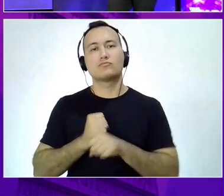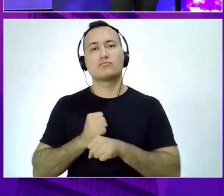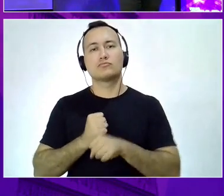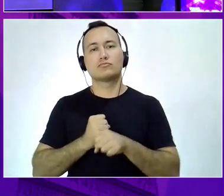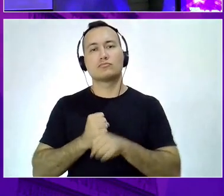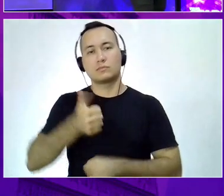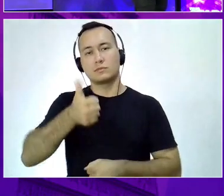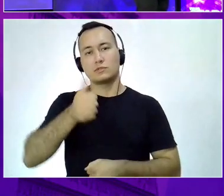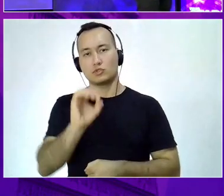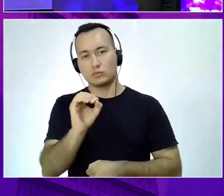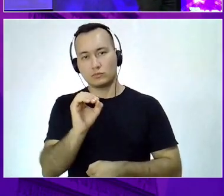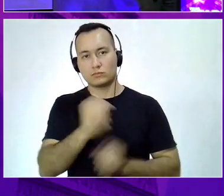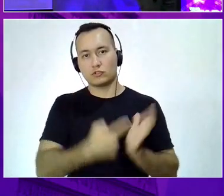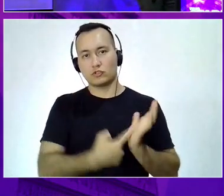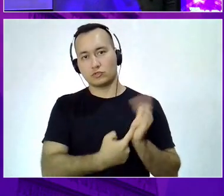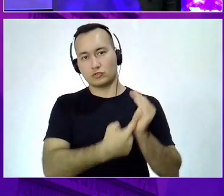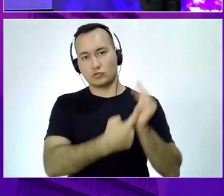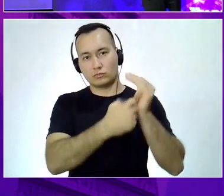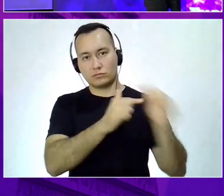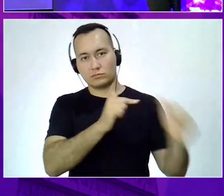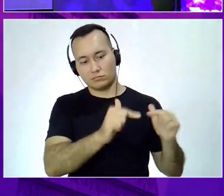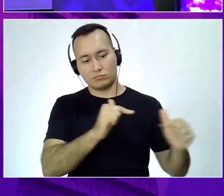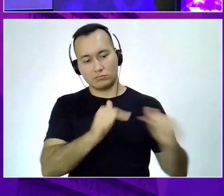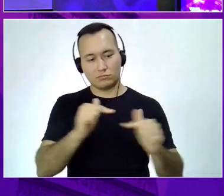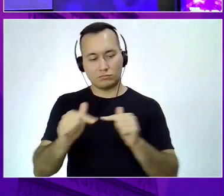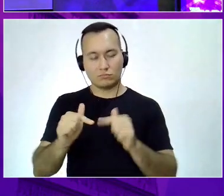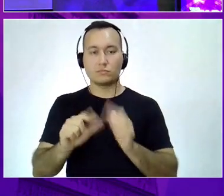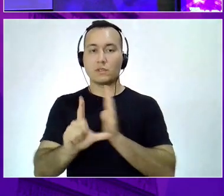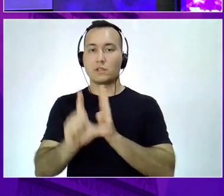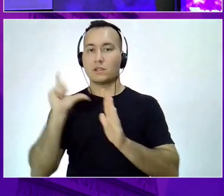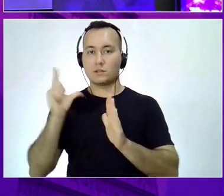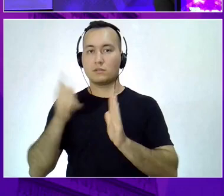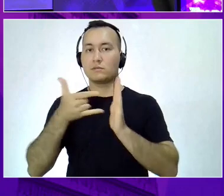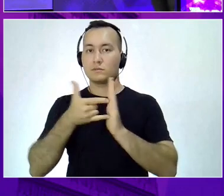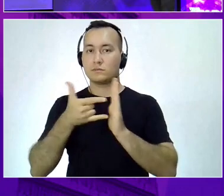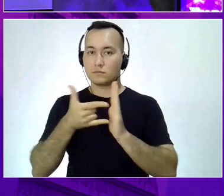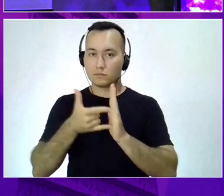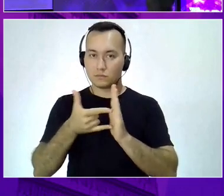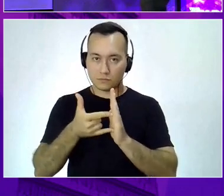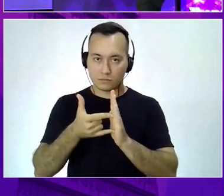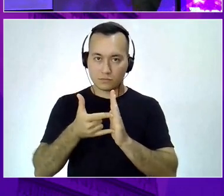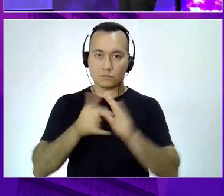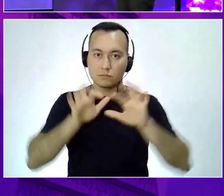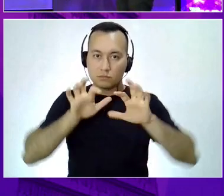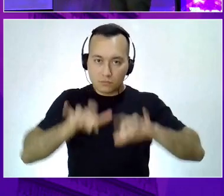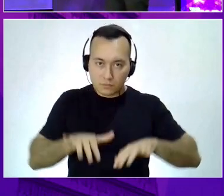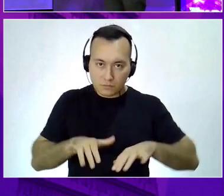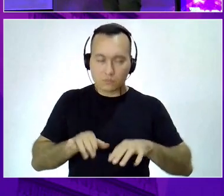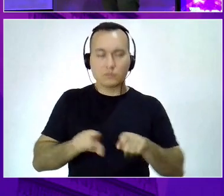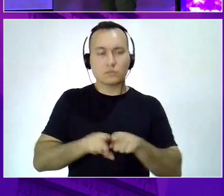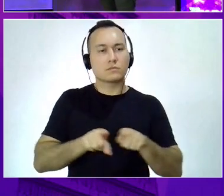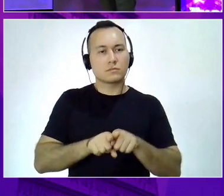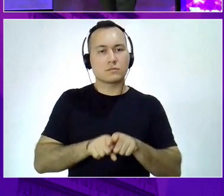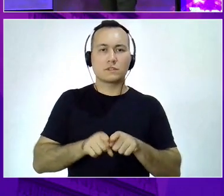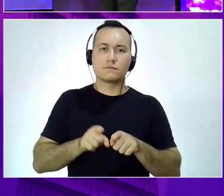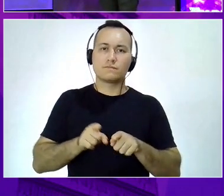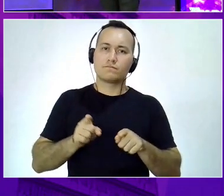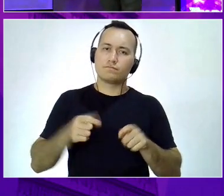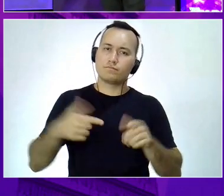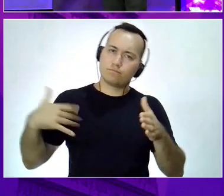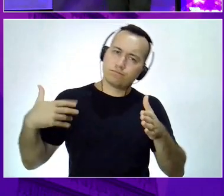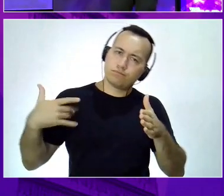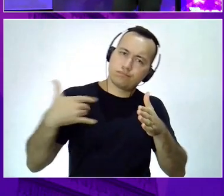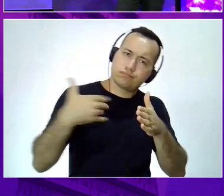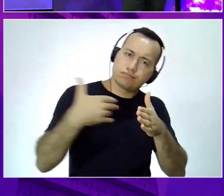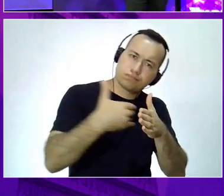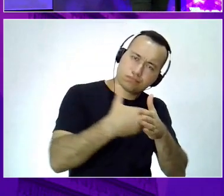área de tecnologia, já passei por desenvolvimento, passei boa parte da minha carreira em testes, fui QA Tech Lead e